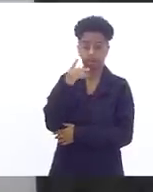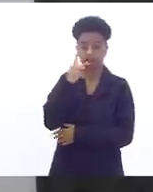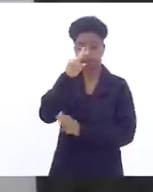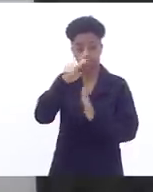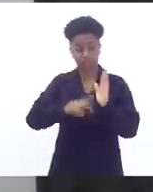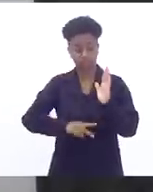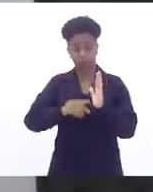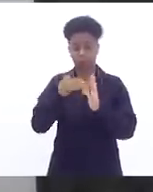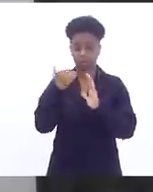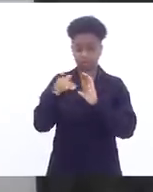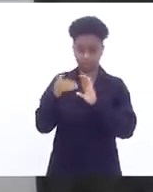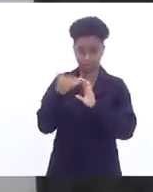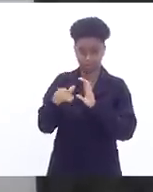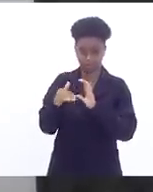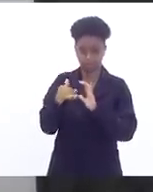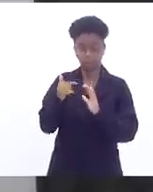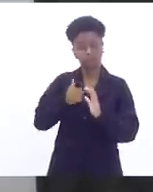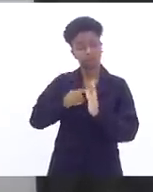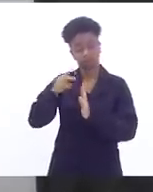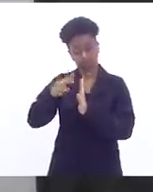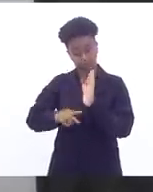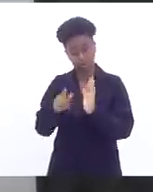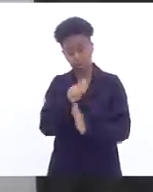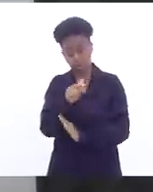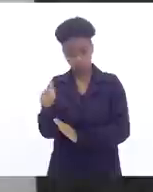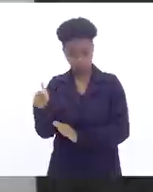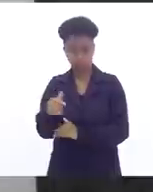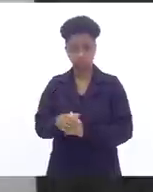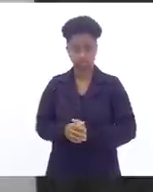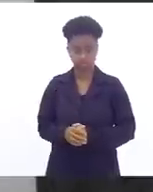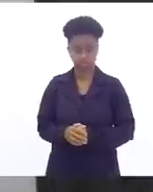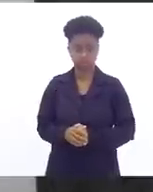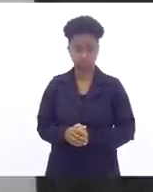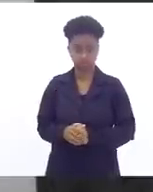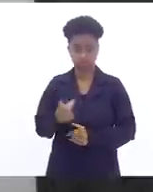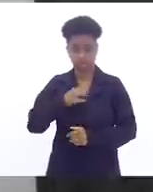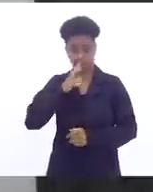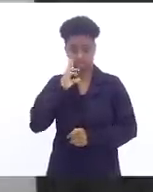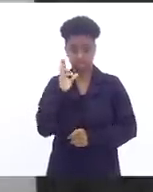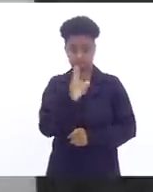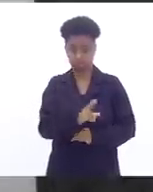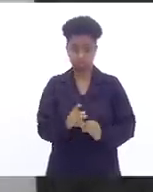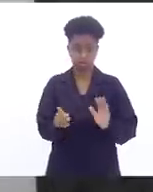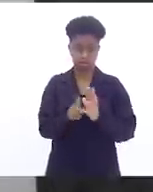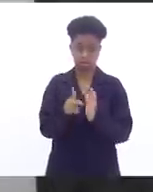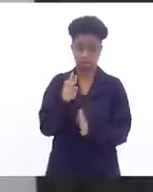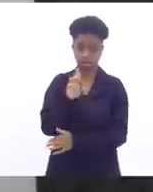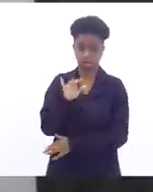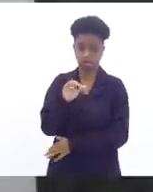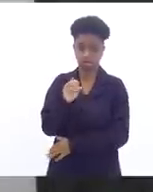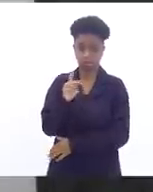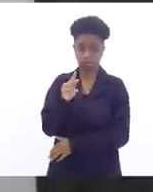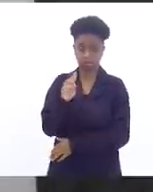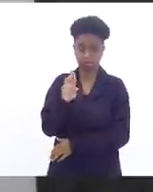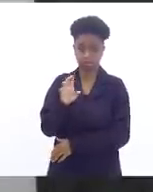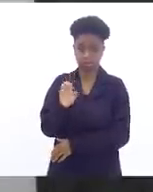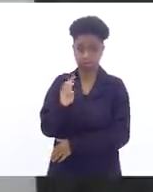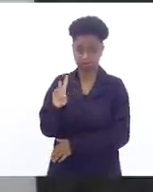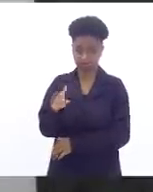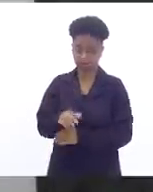ali e eu leio outro aqui resposta do Rio previdência padrão